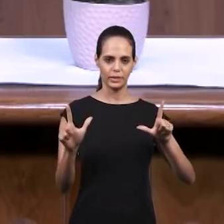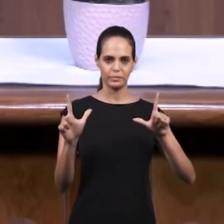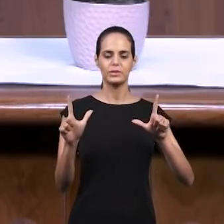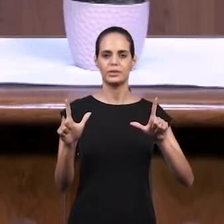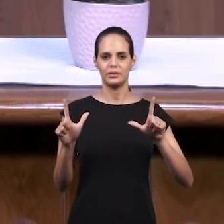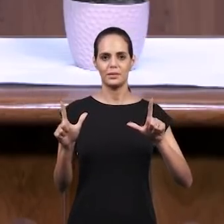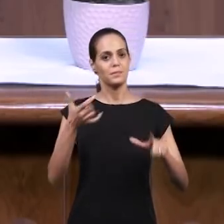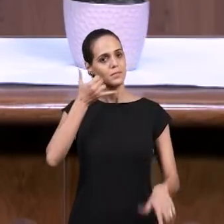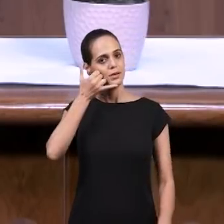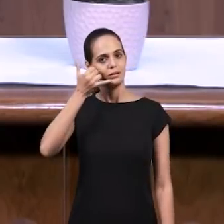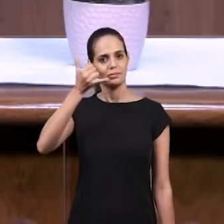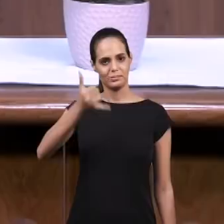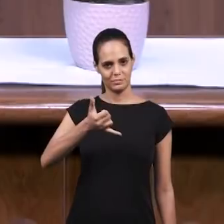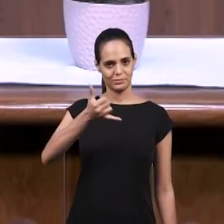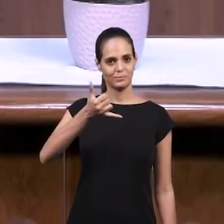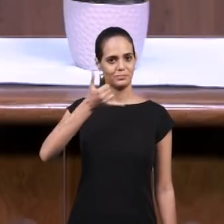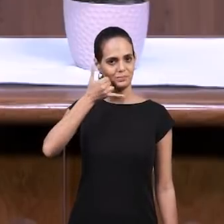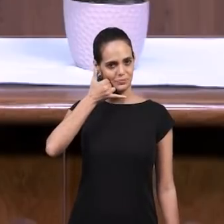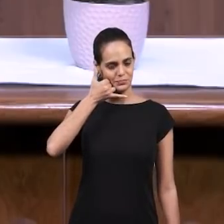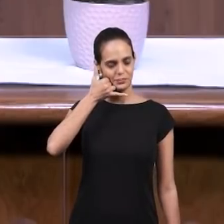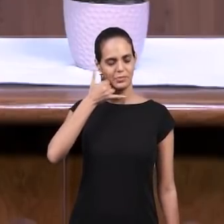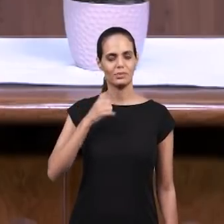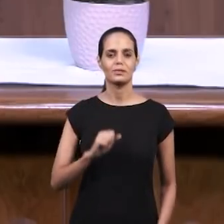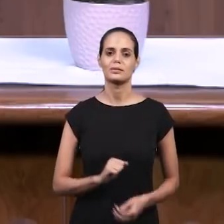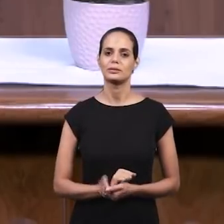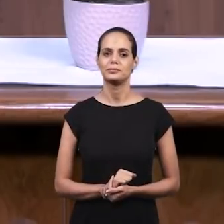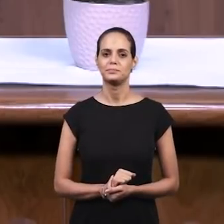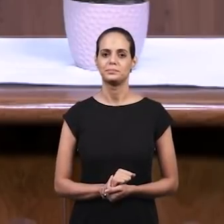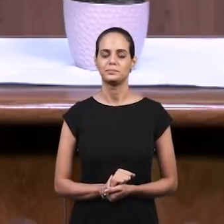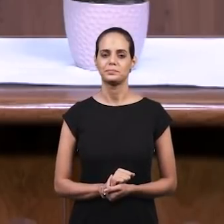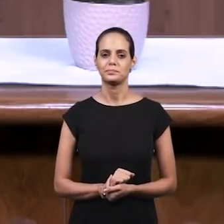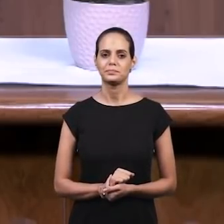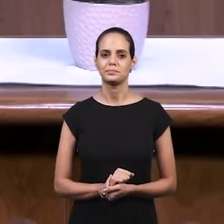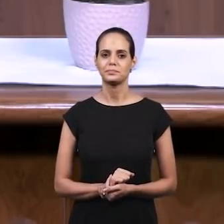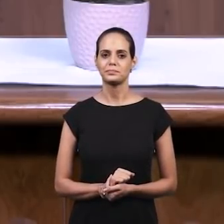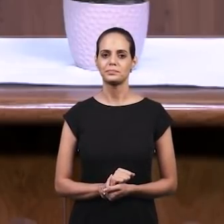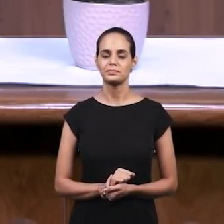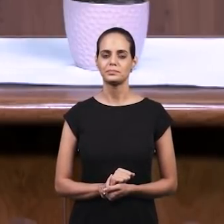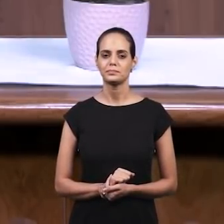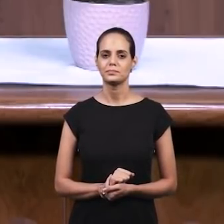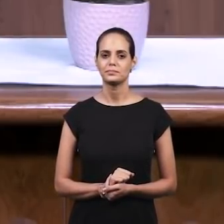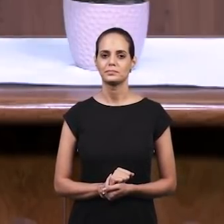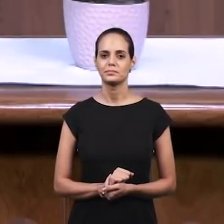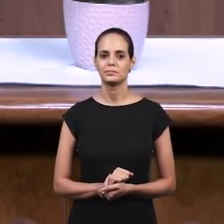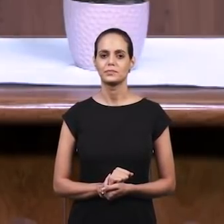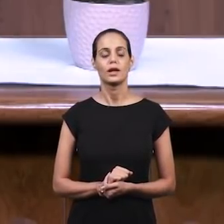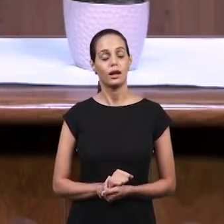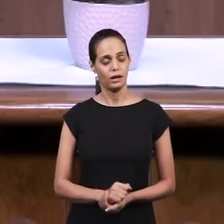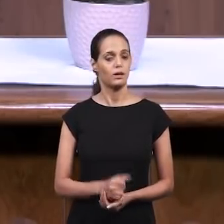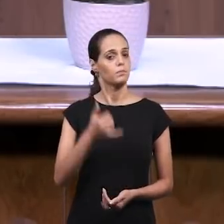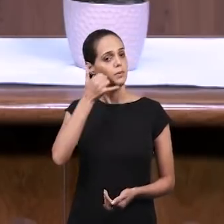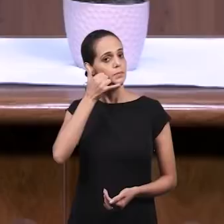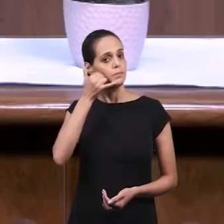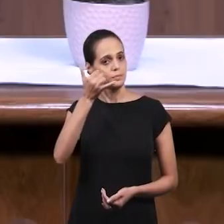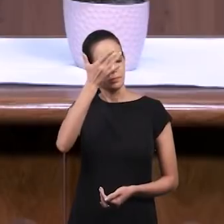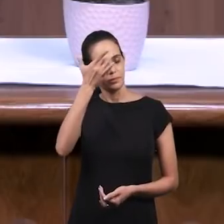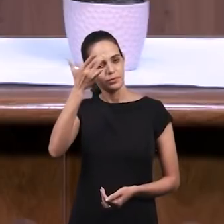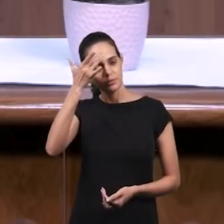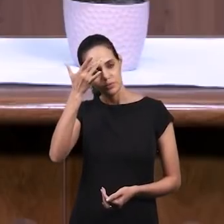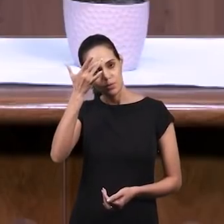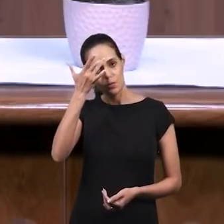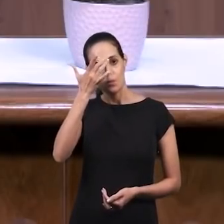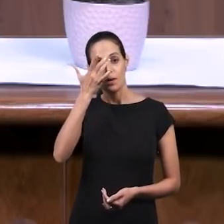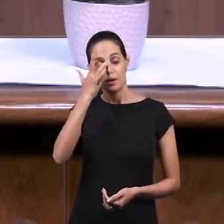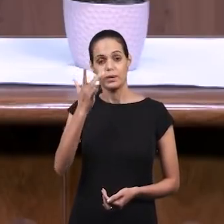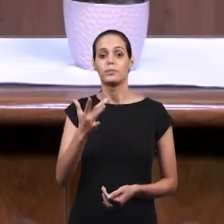estará direcionando para a ligação. Você poderá completar a ligação e vai no outro lado da linha vai ter uma pessoa para